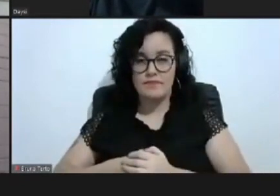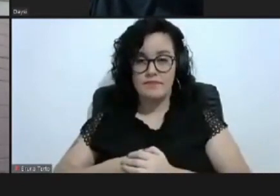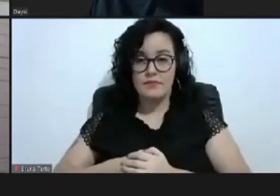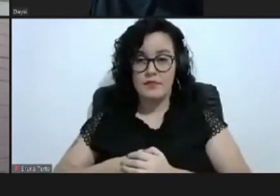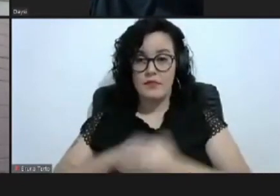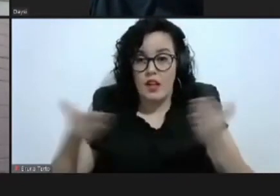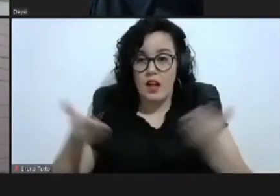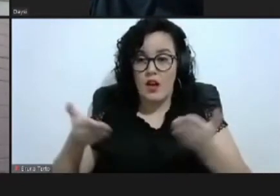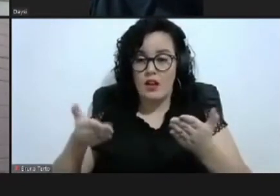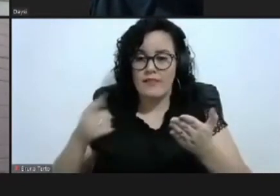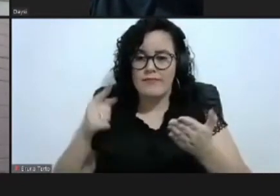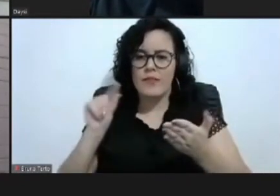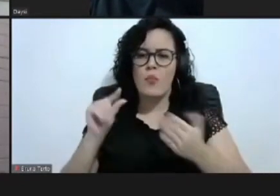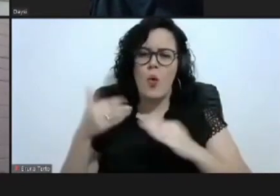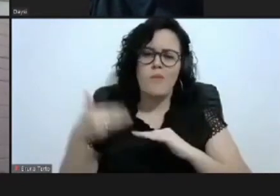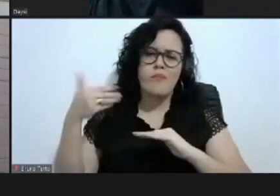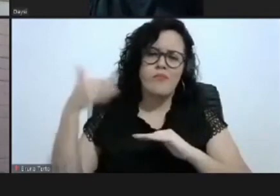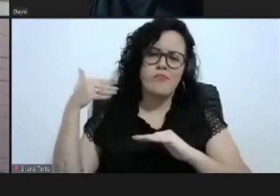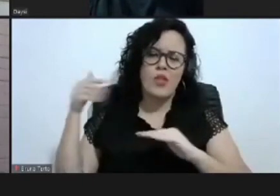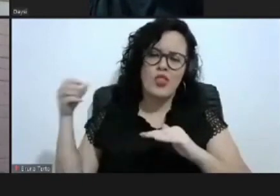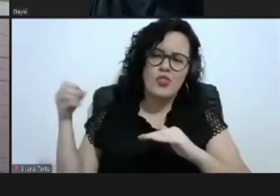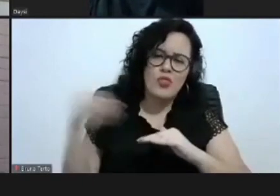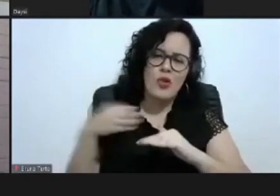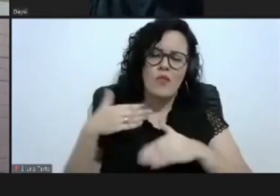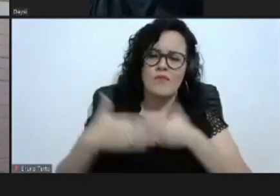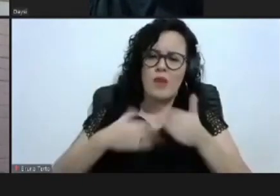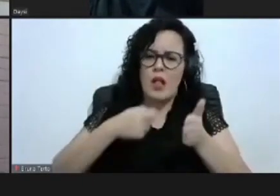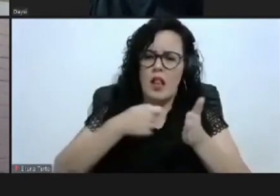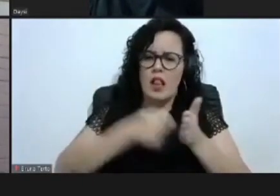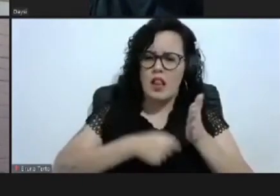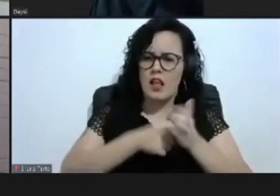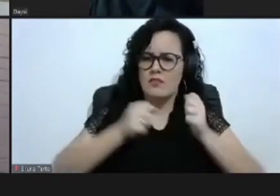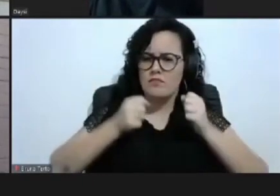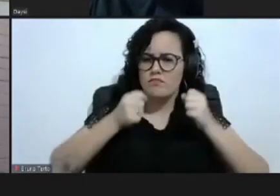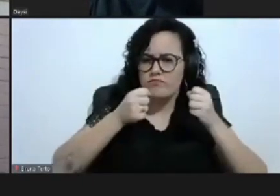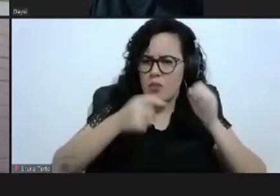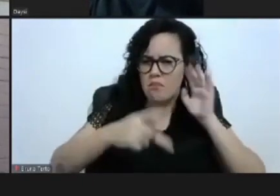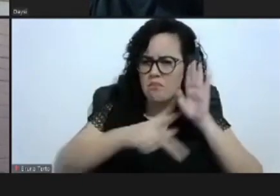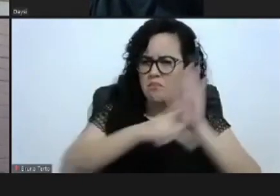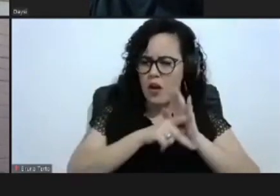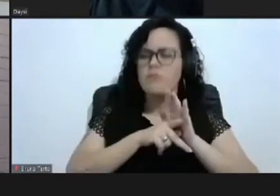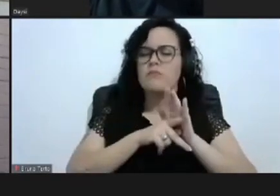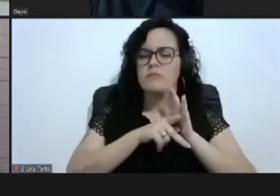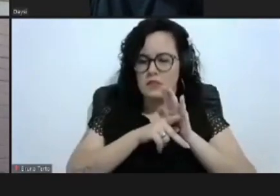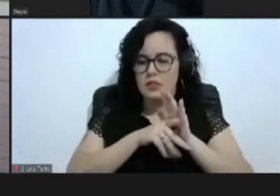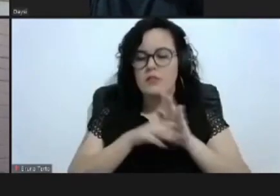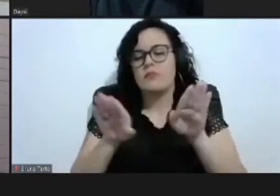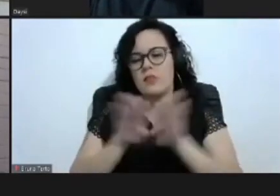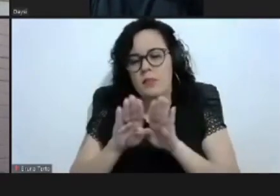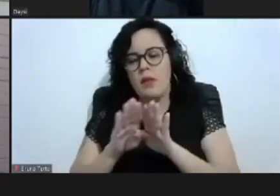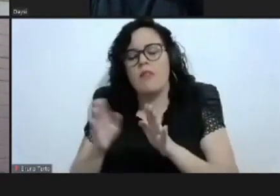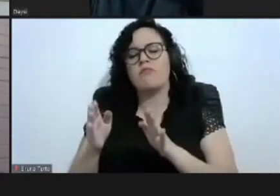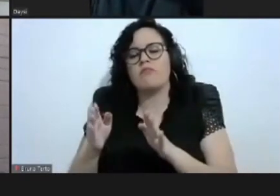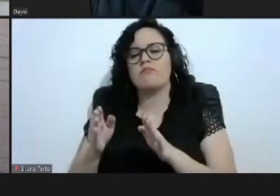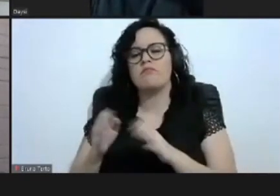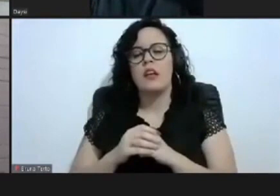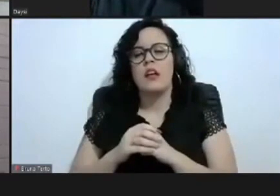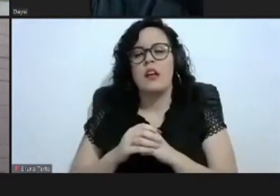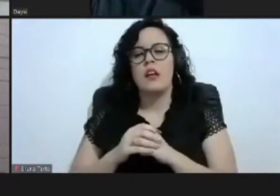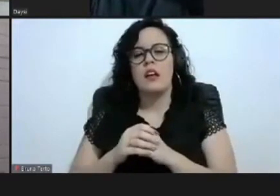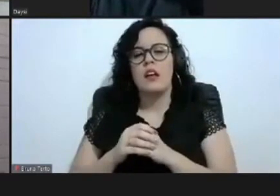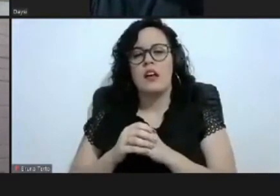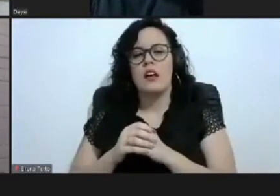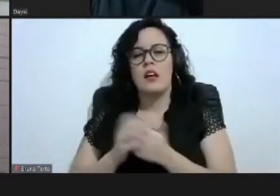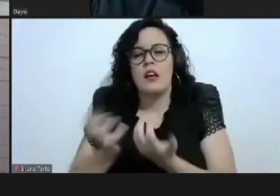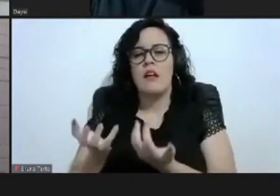recente empreitada, além da mobilização por ela, mas da implementação, sobretudo, da Lei Aldir